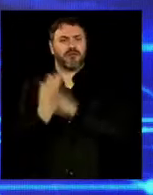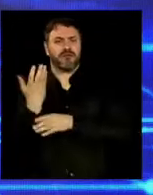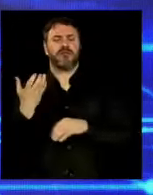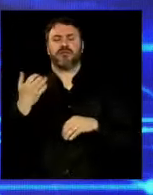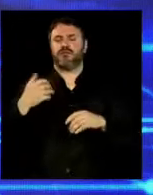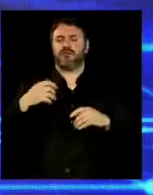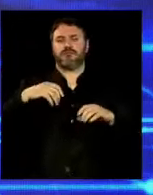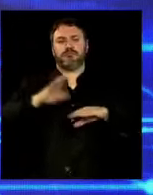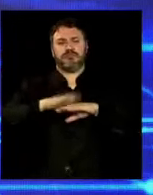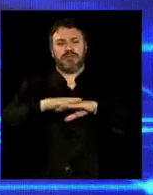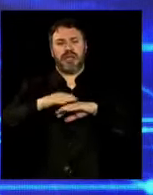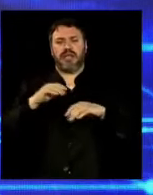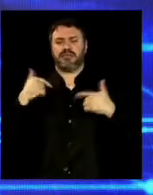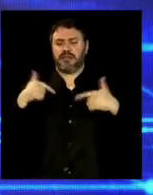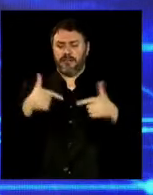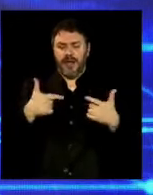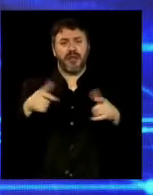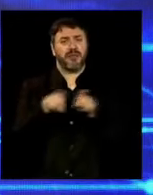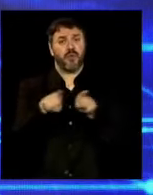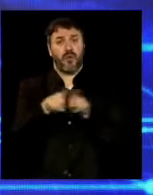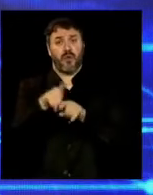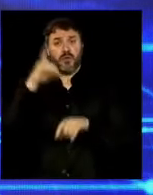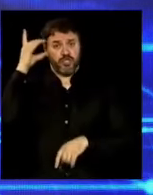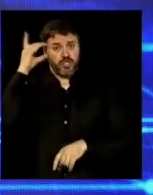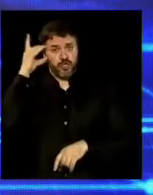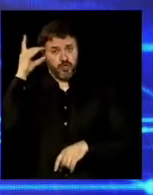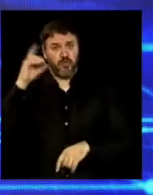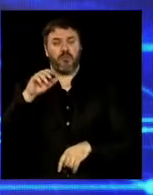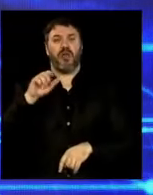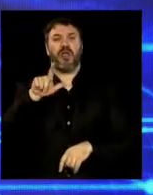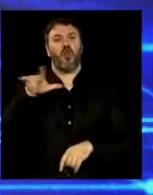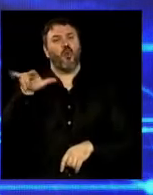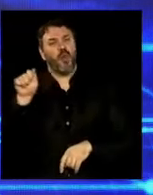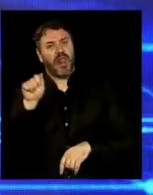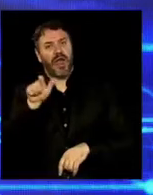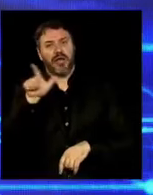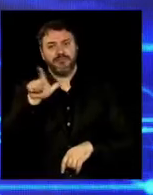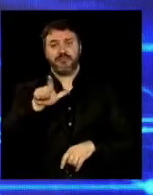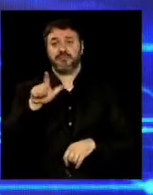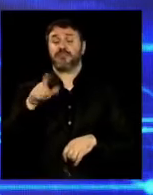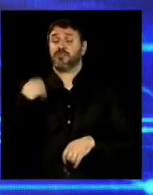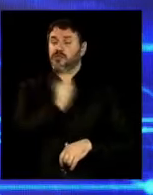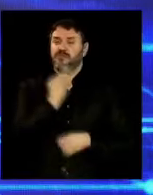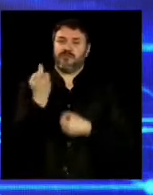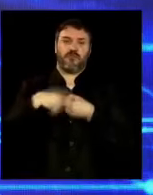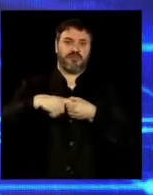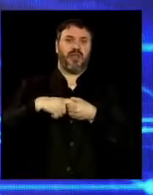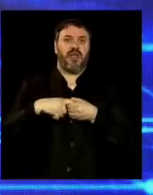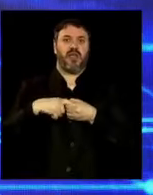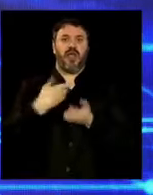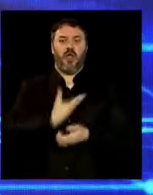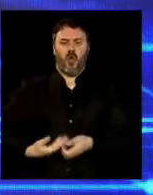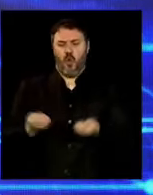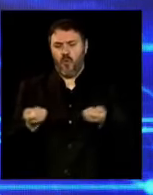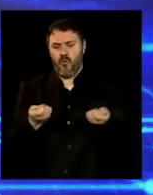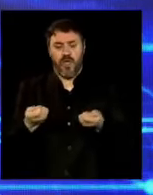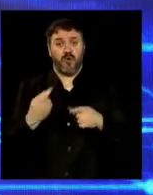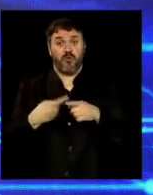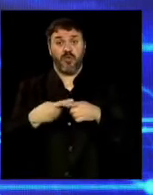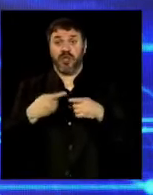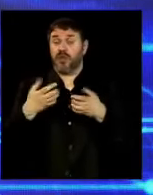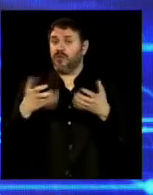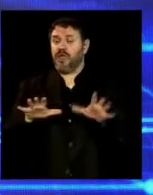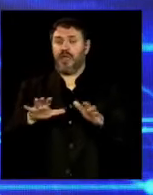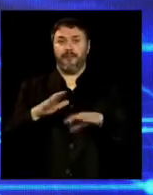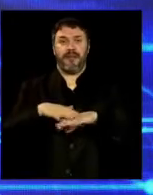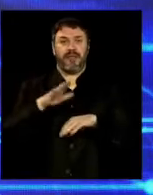da presidenta Dilma. Nós vamos voltar a governar o Brasil e governar o Estado, porque nós não queremos mais ver esse Brasil convivendo com a vergonha da